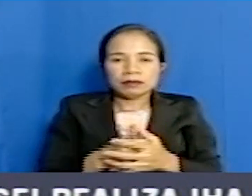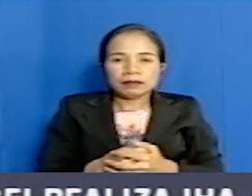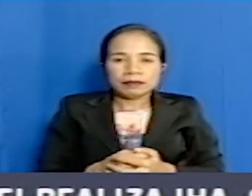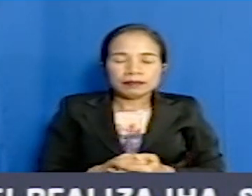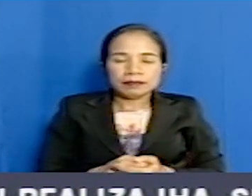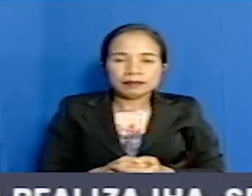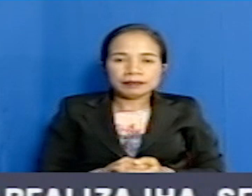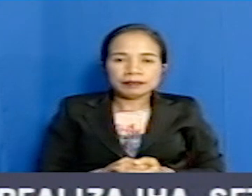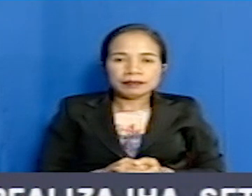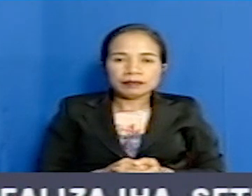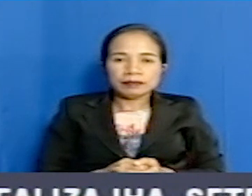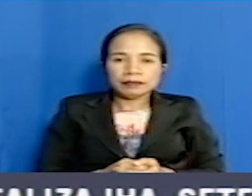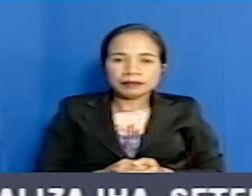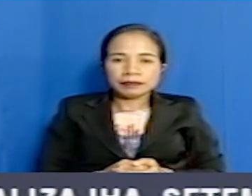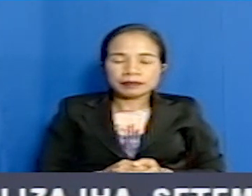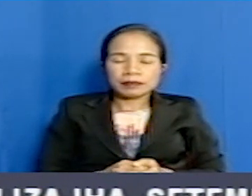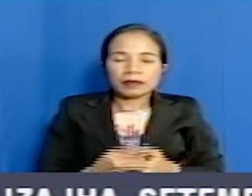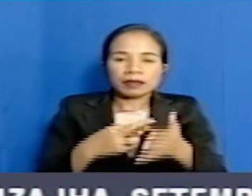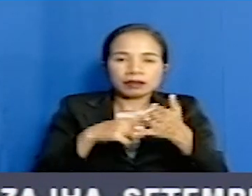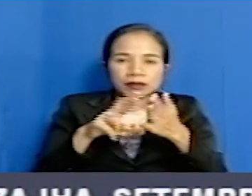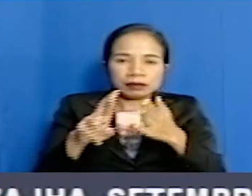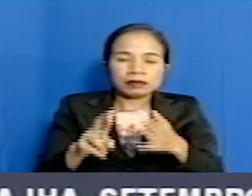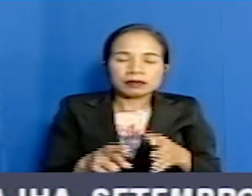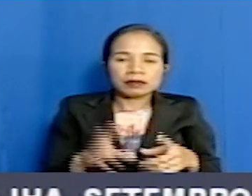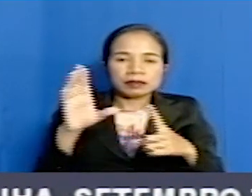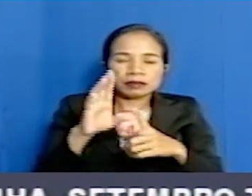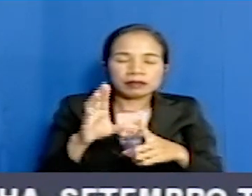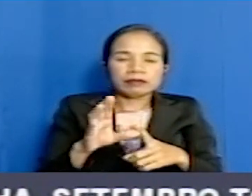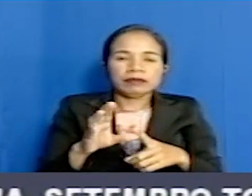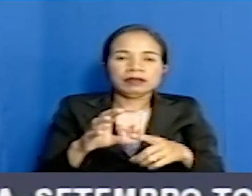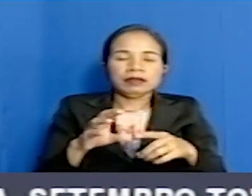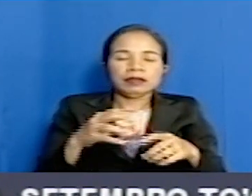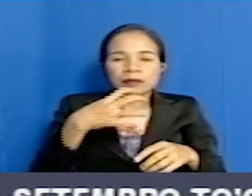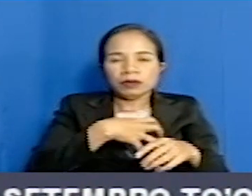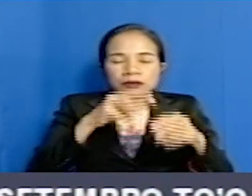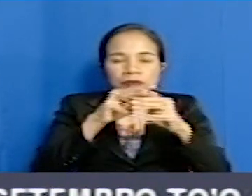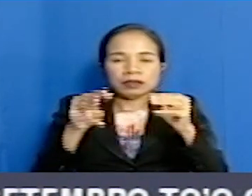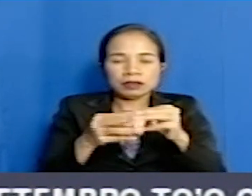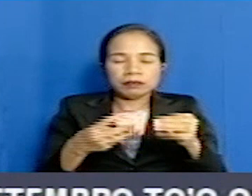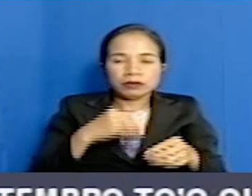kaju disiplinar na maka resista iha komando munisipiu dili.